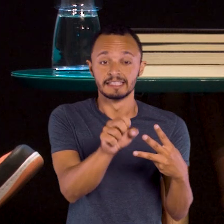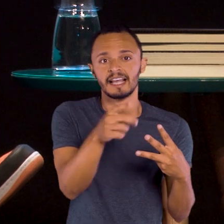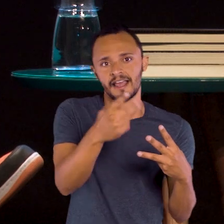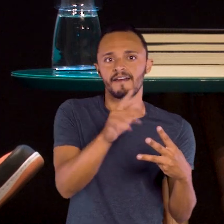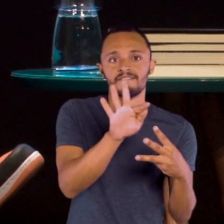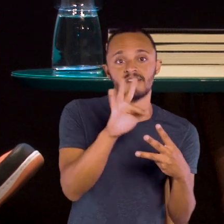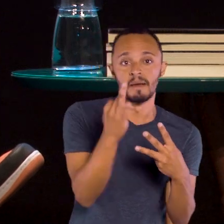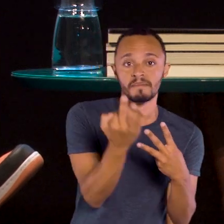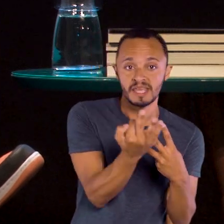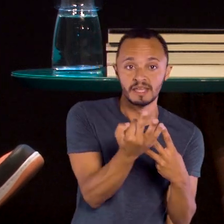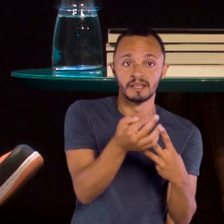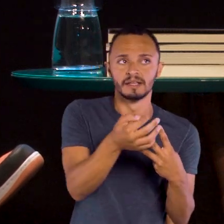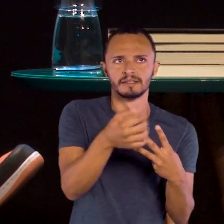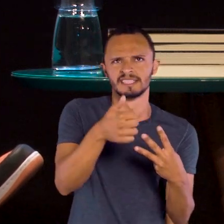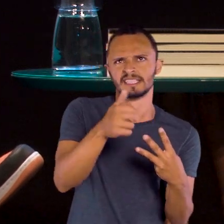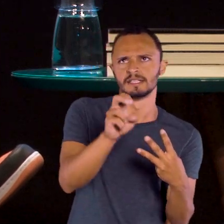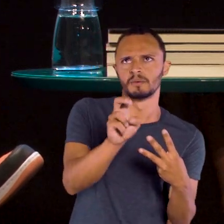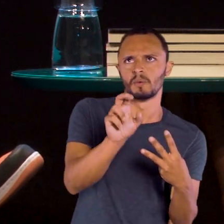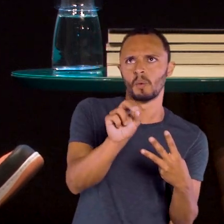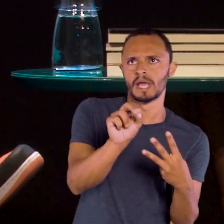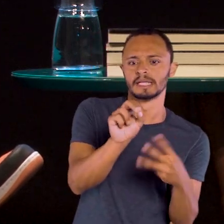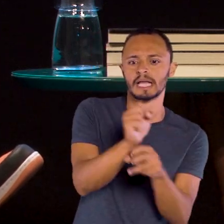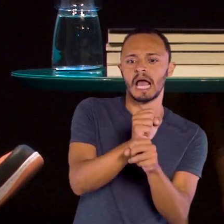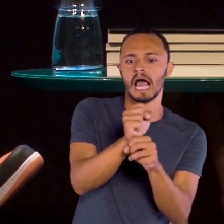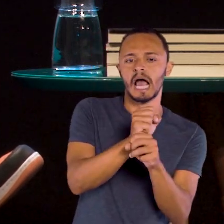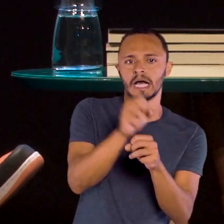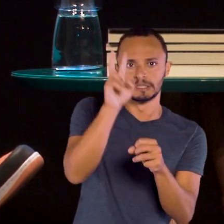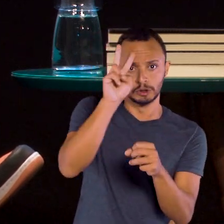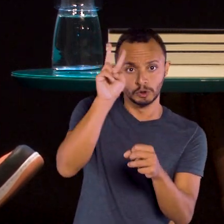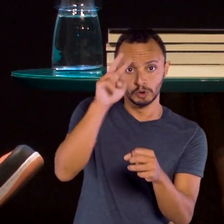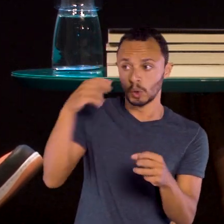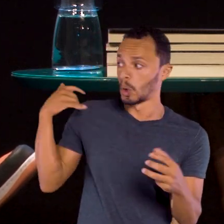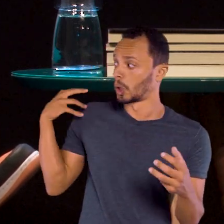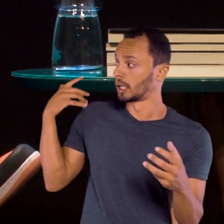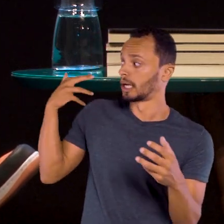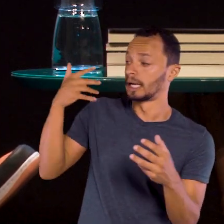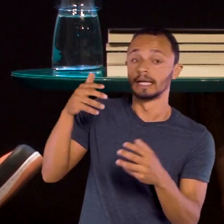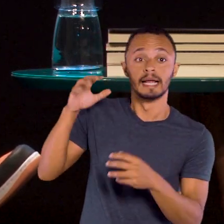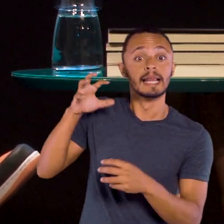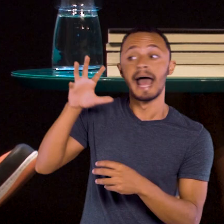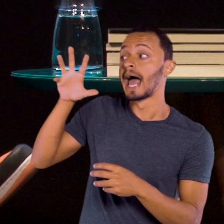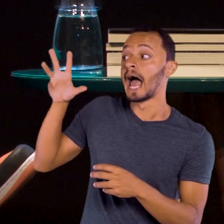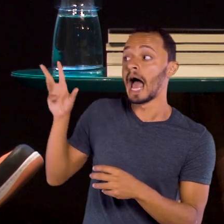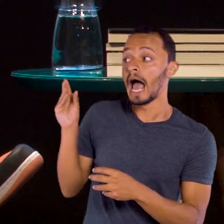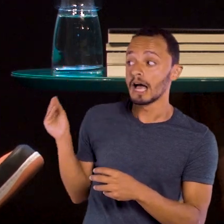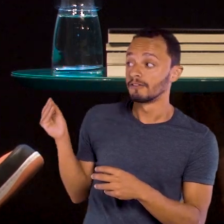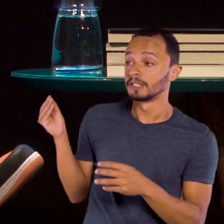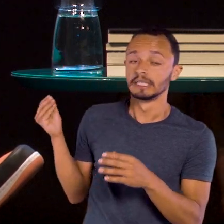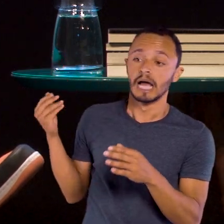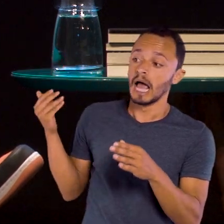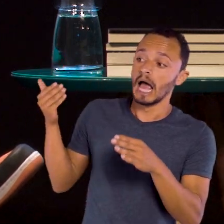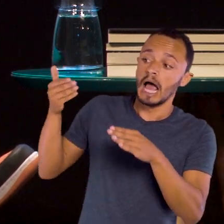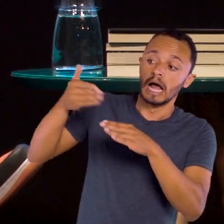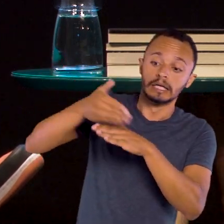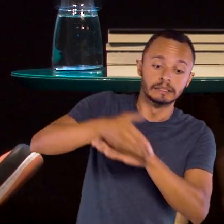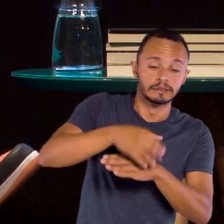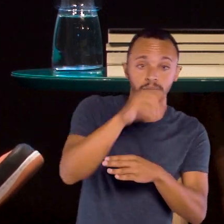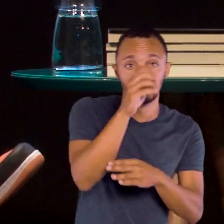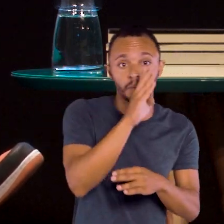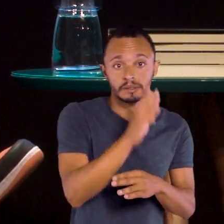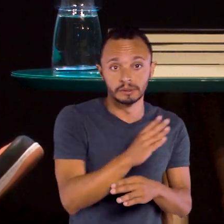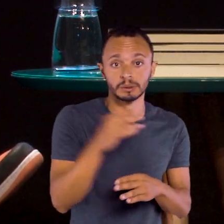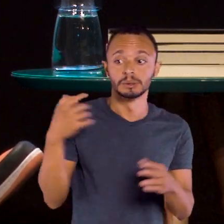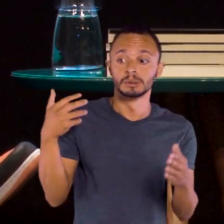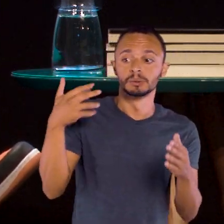tua família, são mais ou menos 150 anos, né, da história da sua família desde a África. Depois tem o Crime do